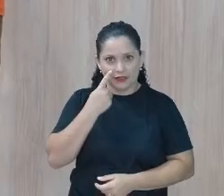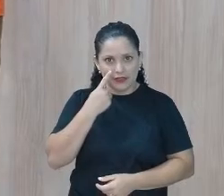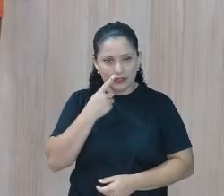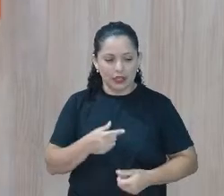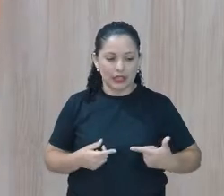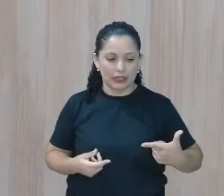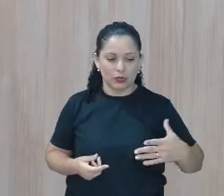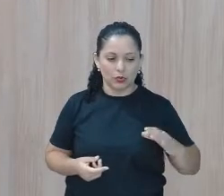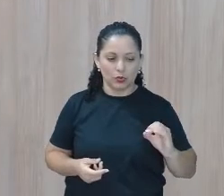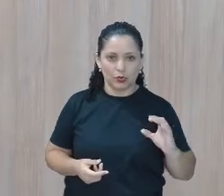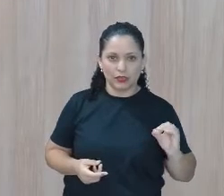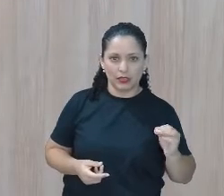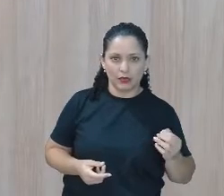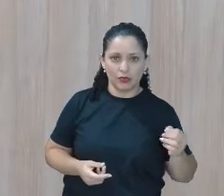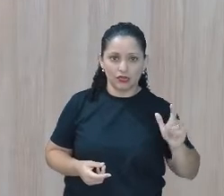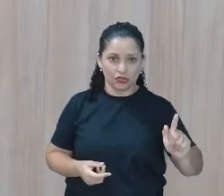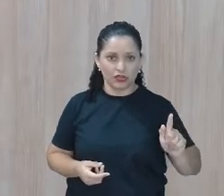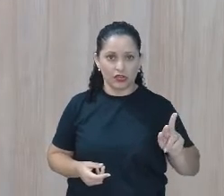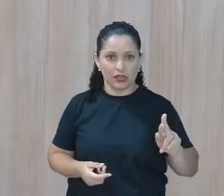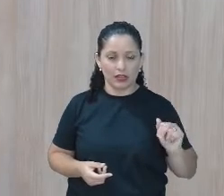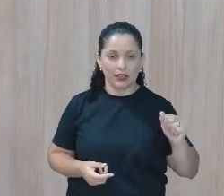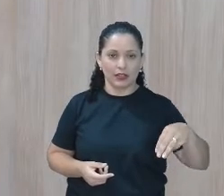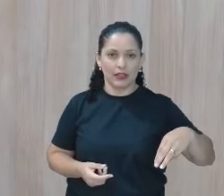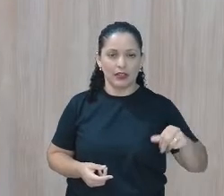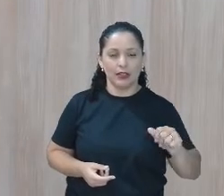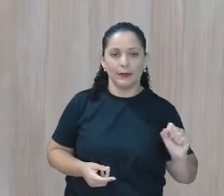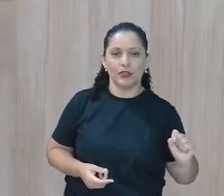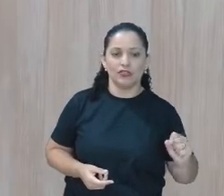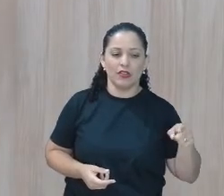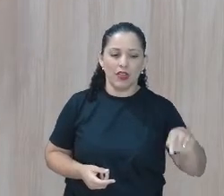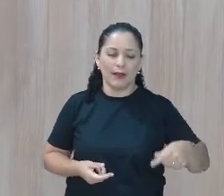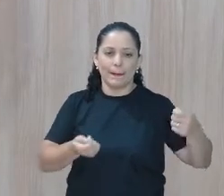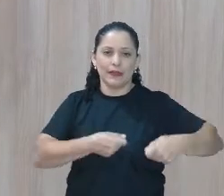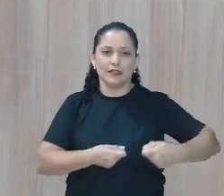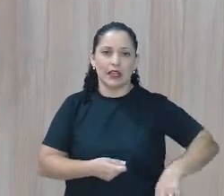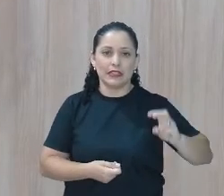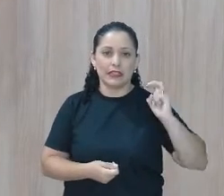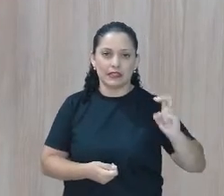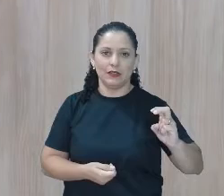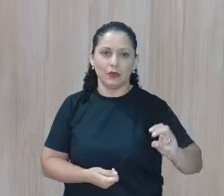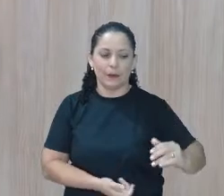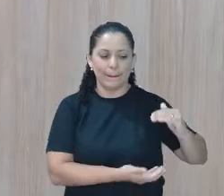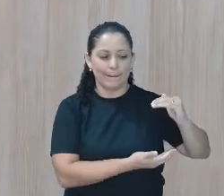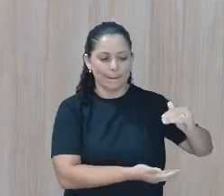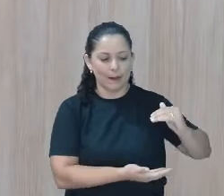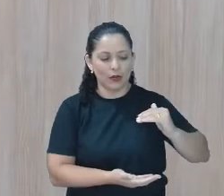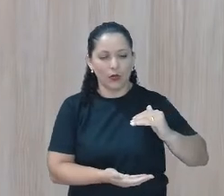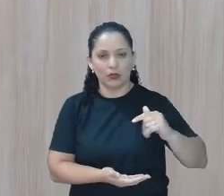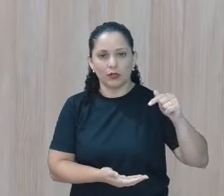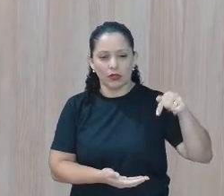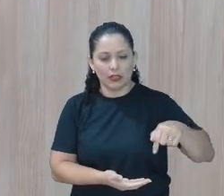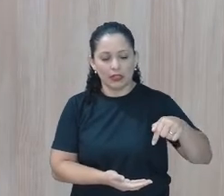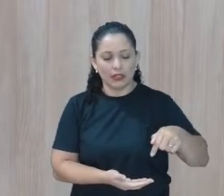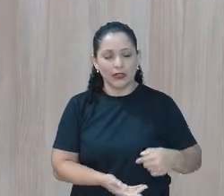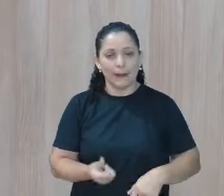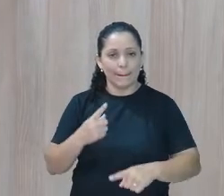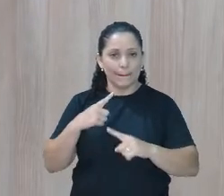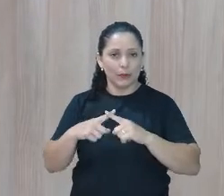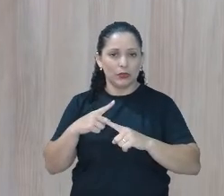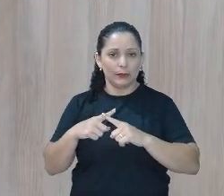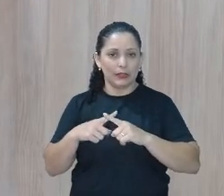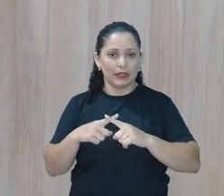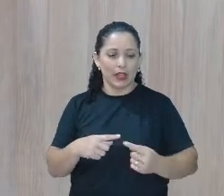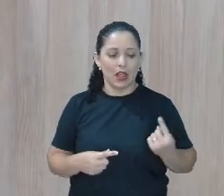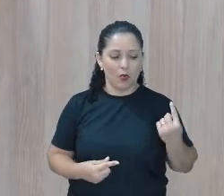200 gramas, para fazer 1 quilo, eu precisava de 5 pacotes. Então, eu teria que multiplicar o preço de um pacote de